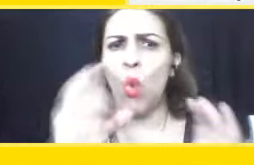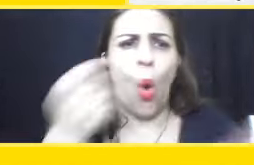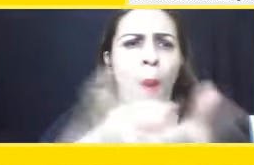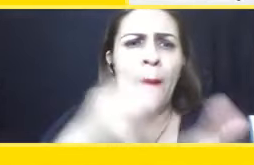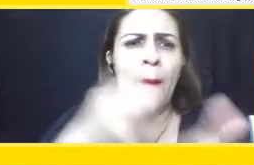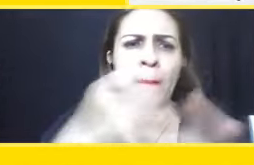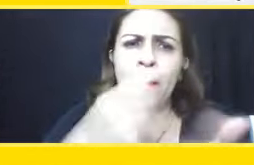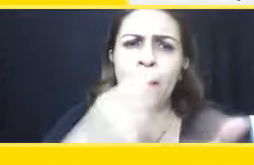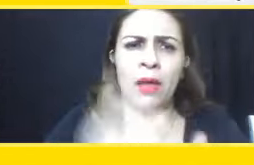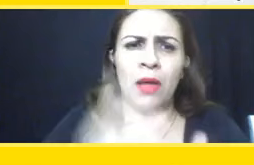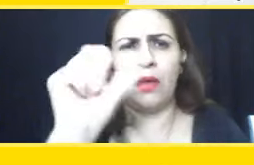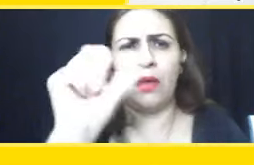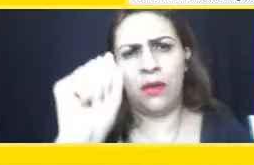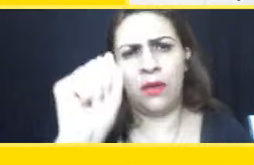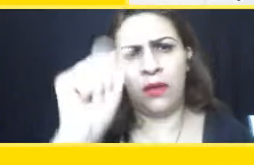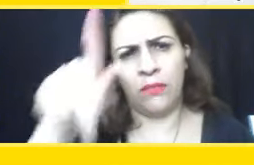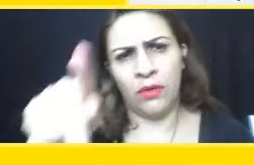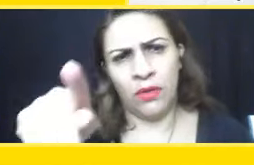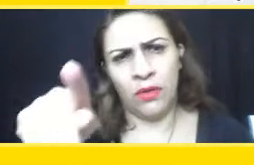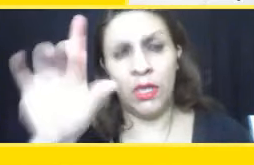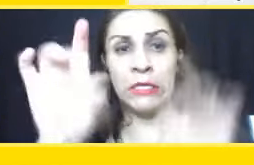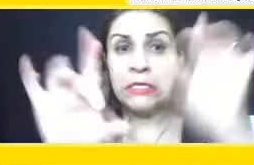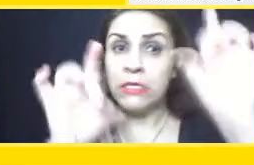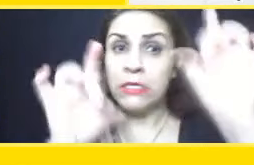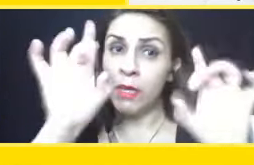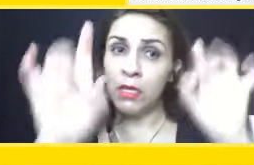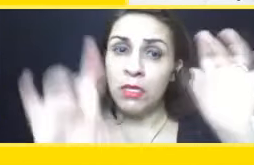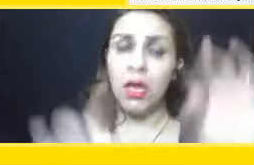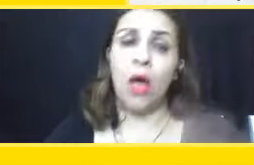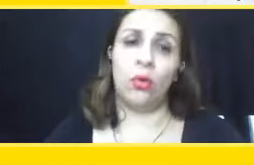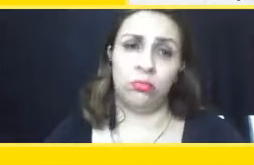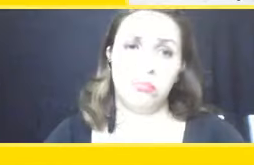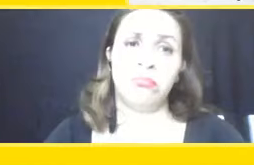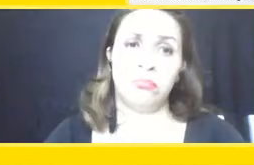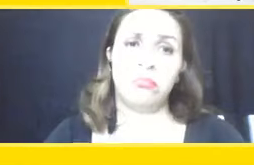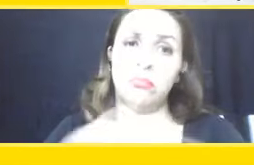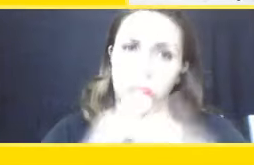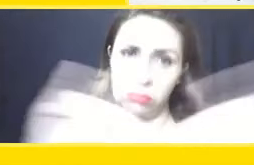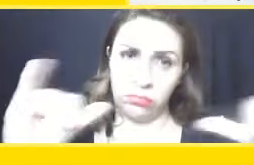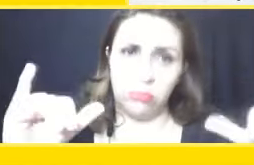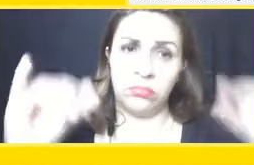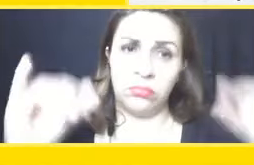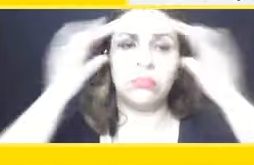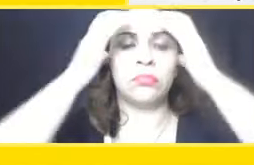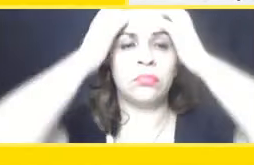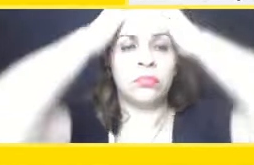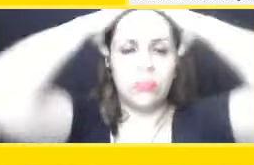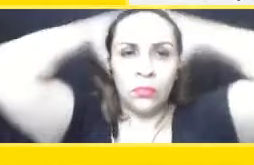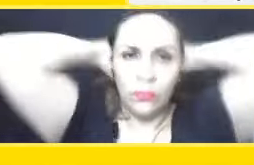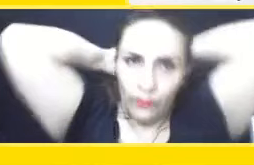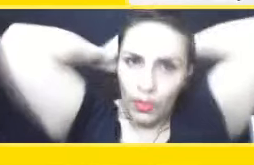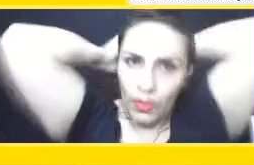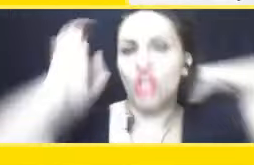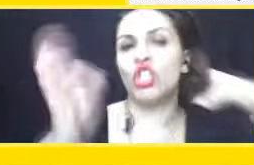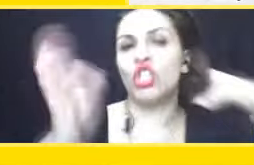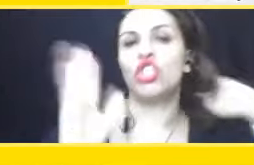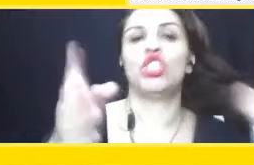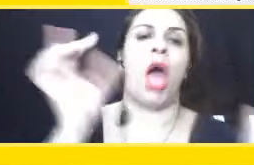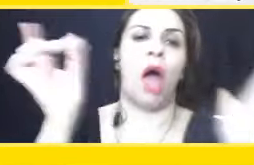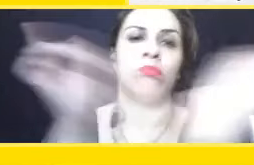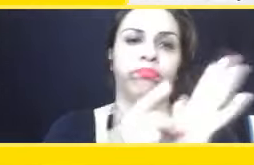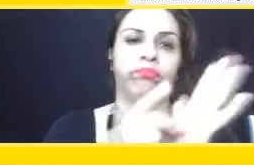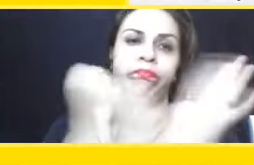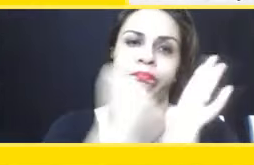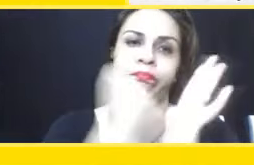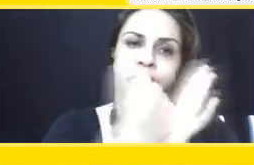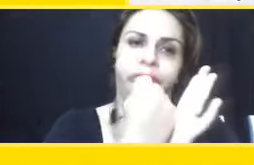gente chama de aposentadoria especial, certo? Estou anunciando aqui em primeira mão, já está protocolizada essa emenda à lei orgânica, e vamos pedir para a